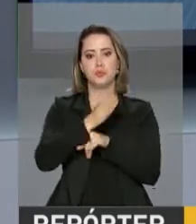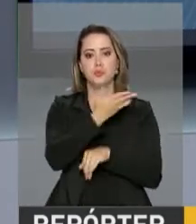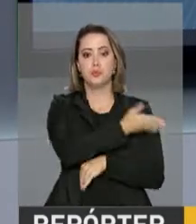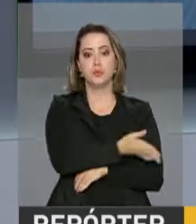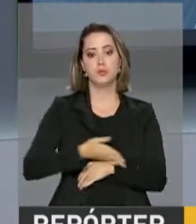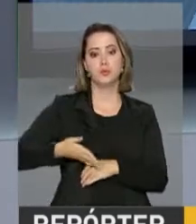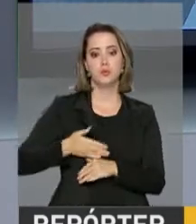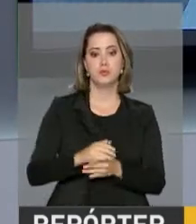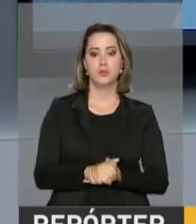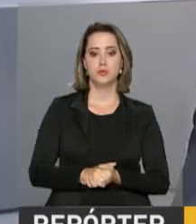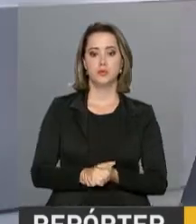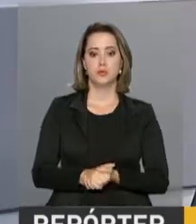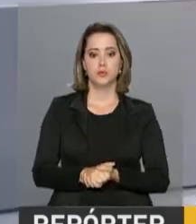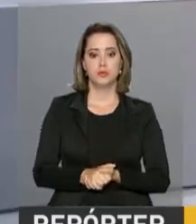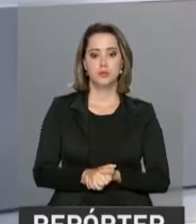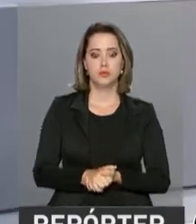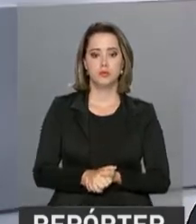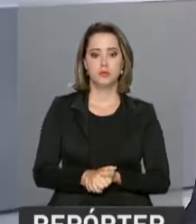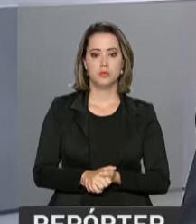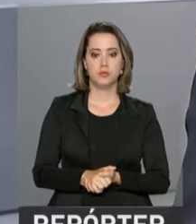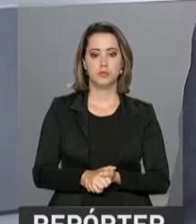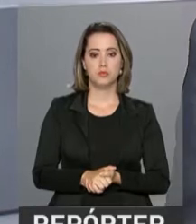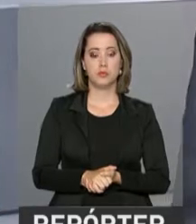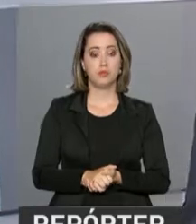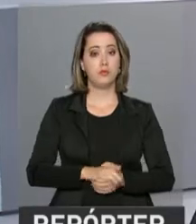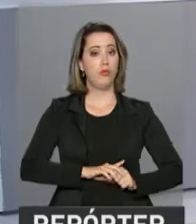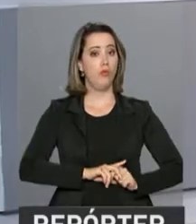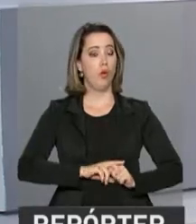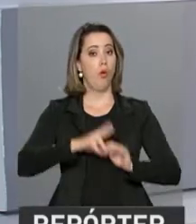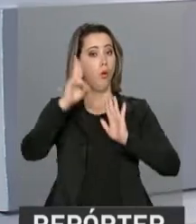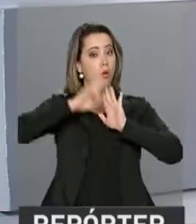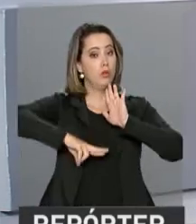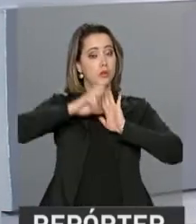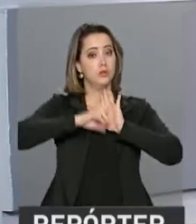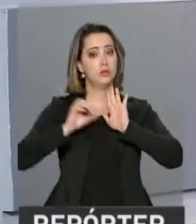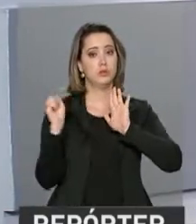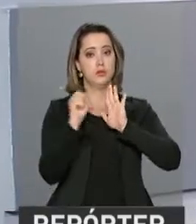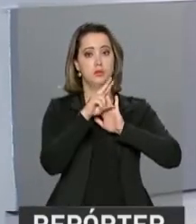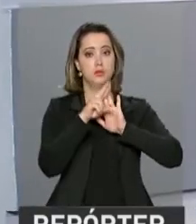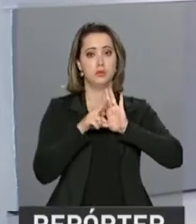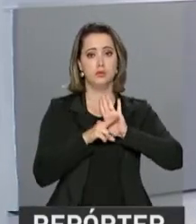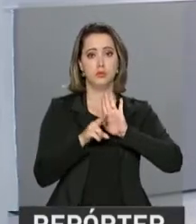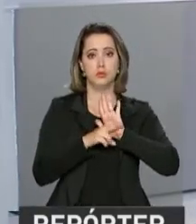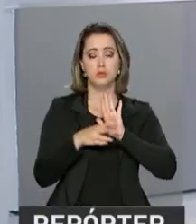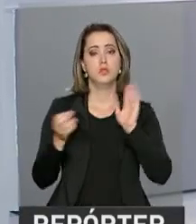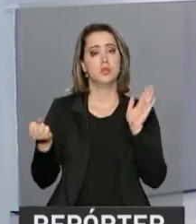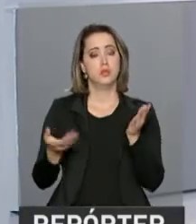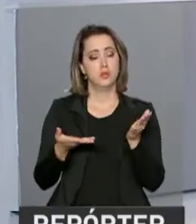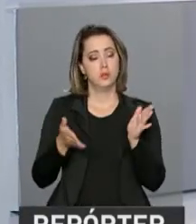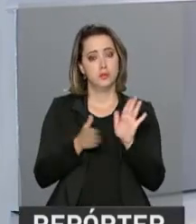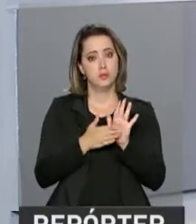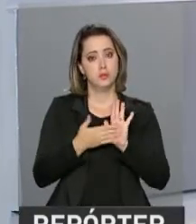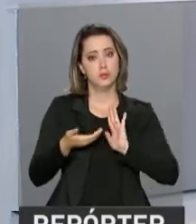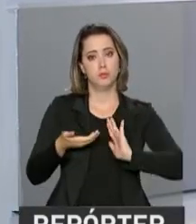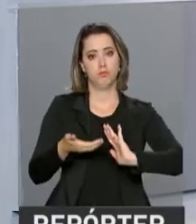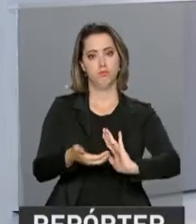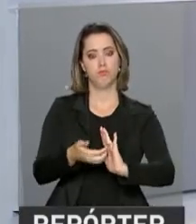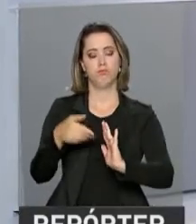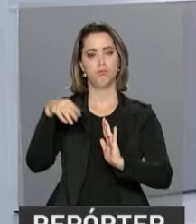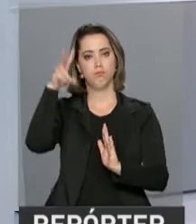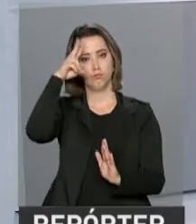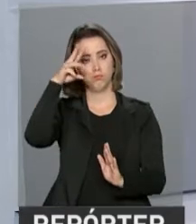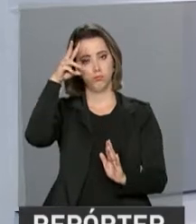aí na sua tela o relatório da reforma da previdência vai ser apresentado na câmara dos deputados nesta terça feira